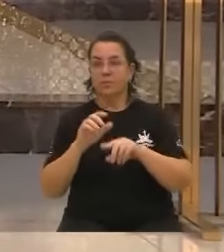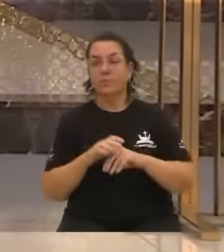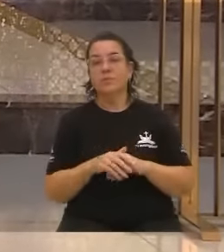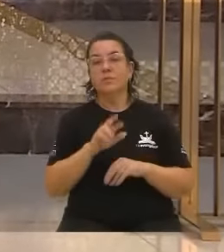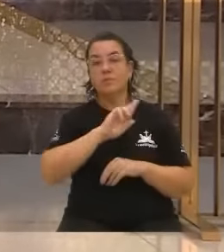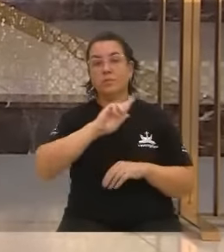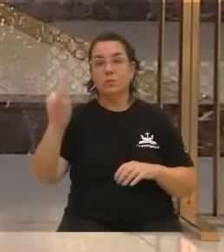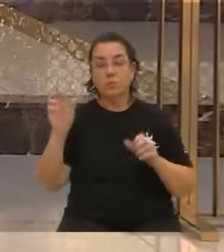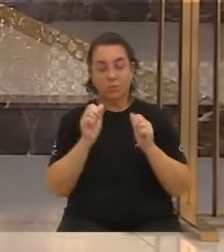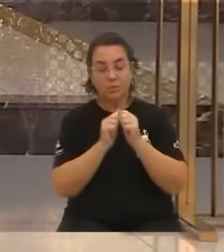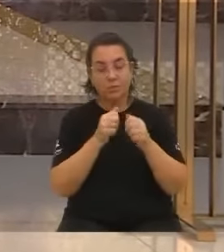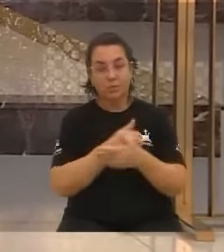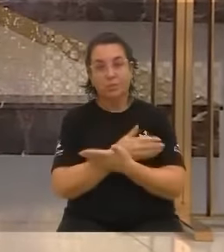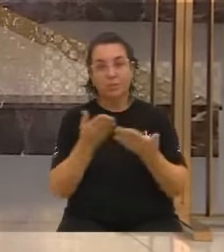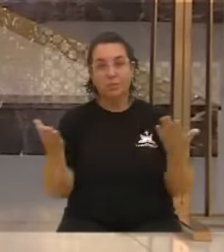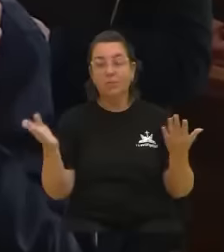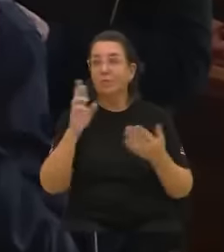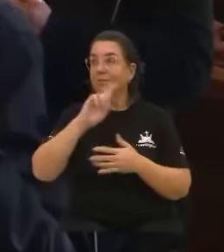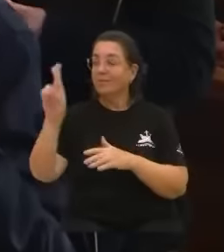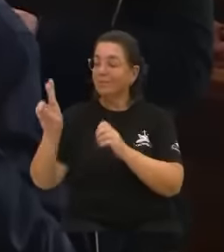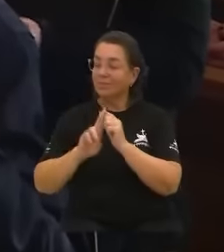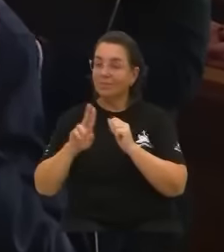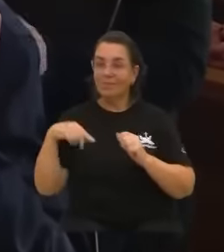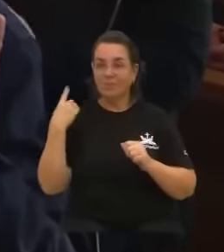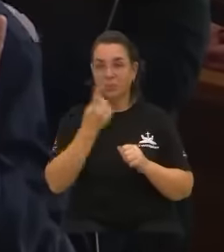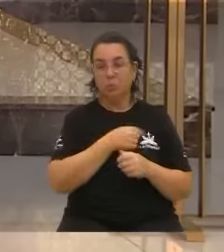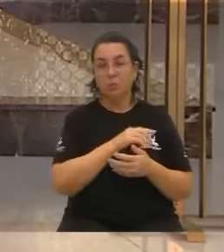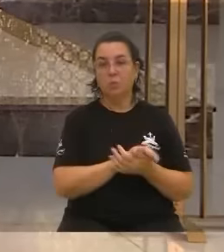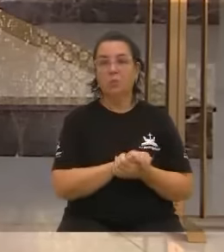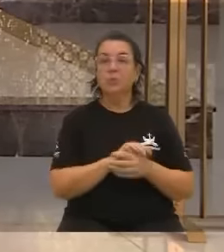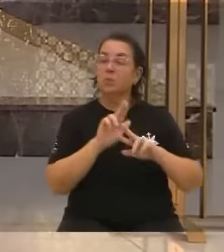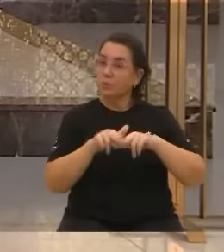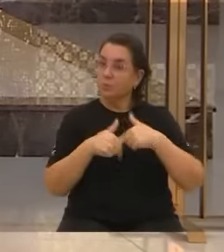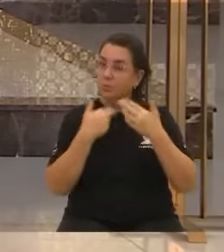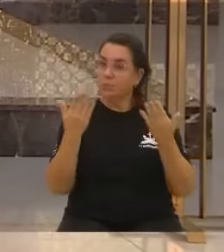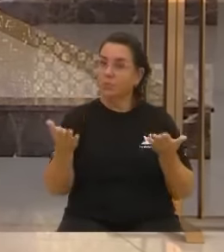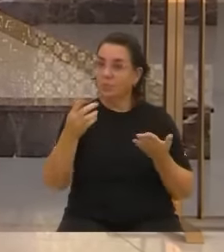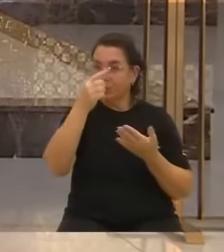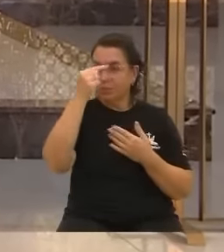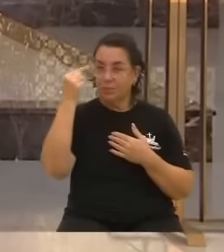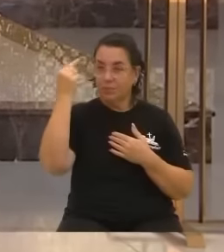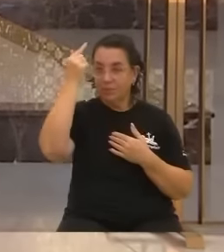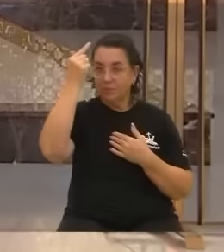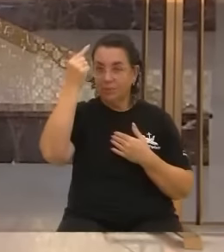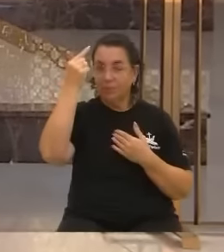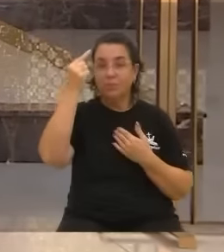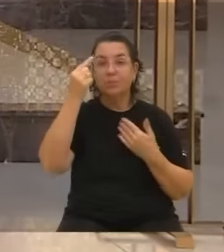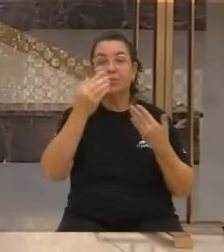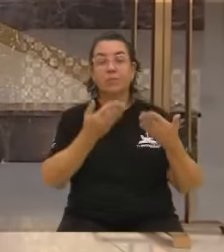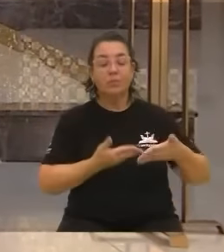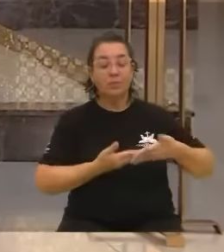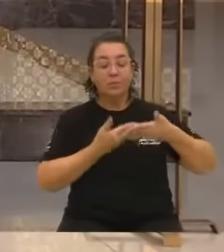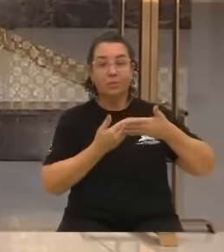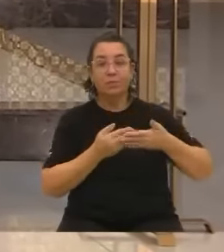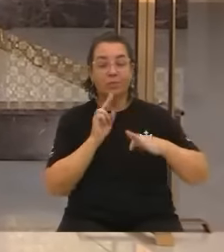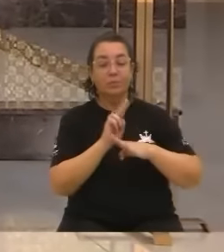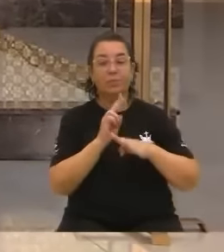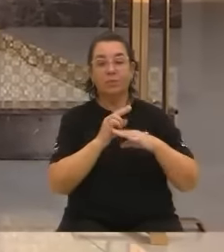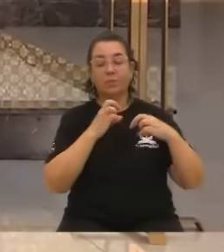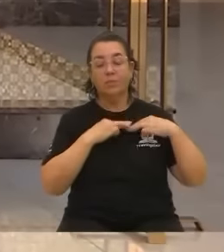Senhor esteja convosco. Ele está no meio de nós. Por intercessão de Santa Teresinha, padroeira das missões,